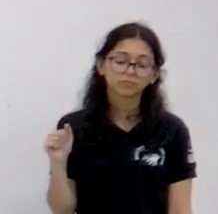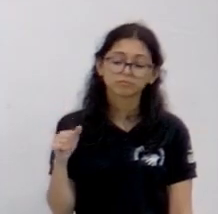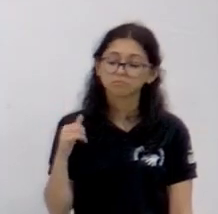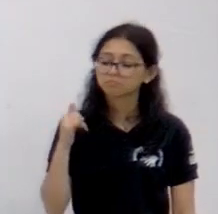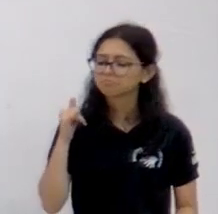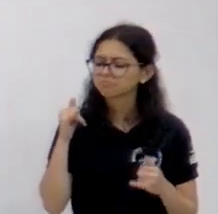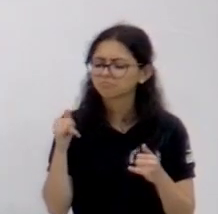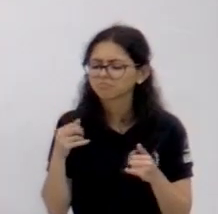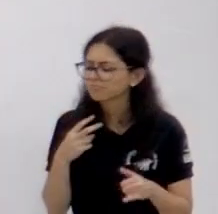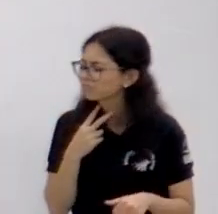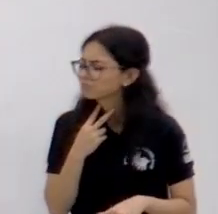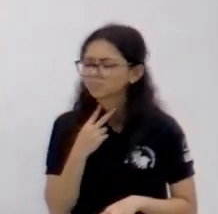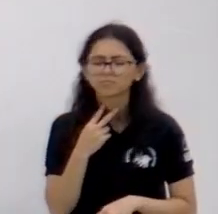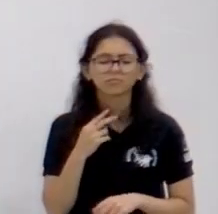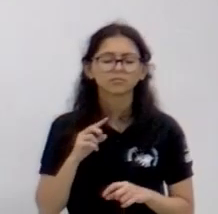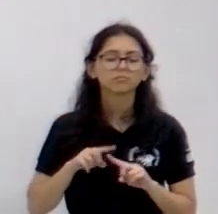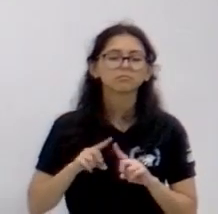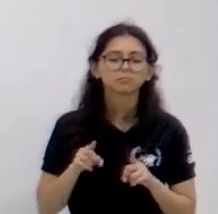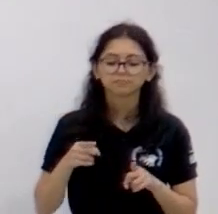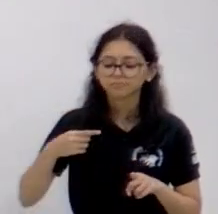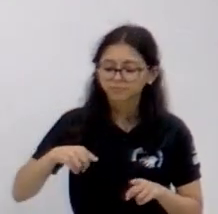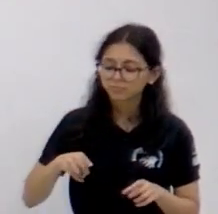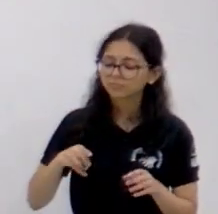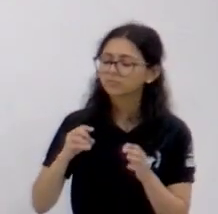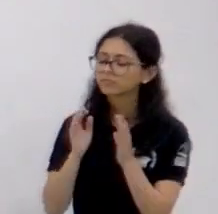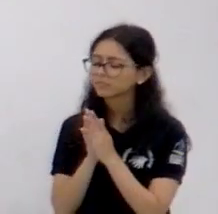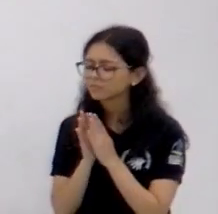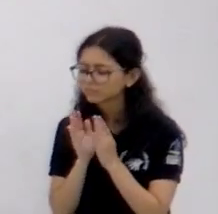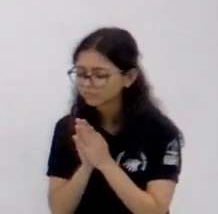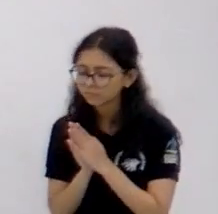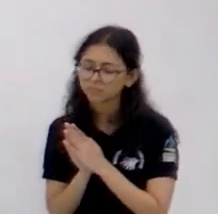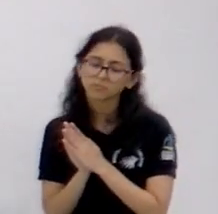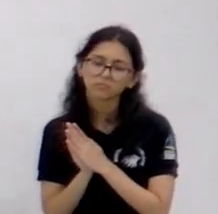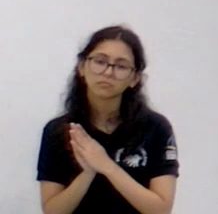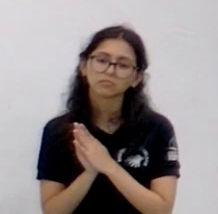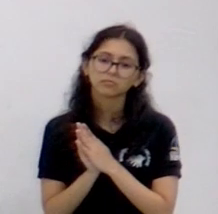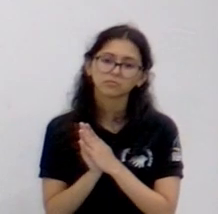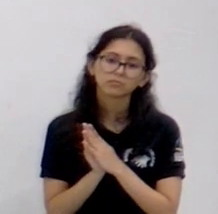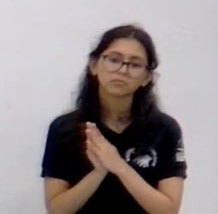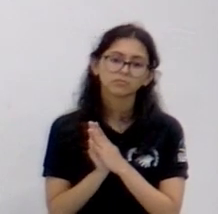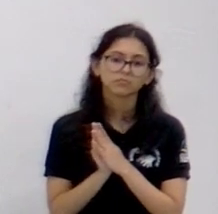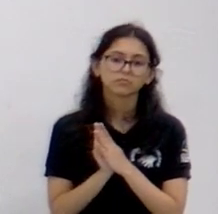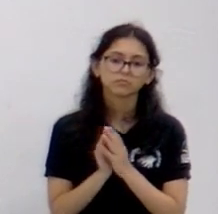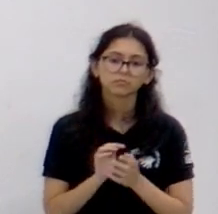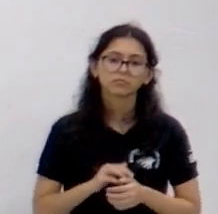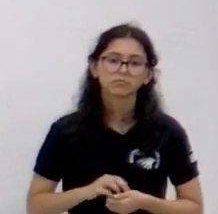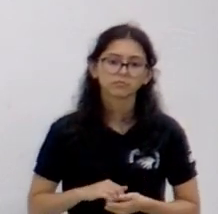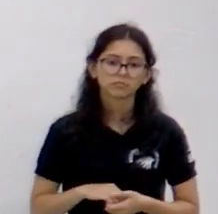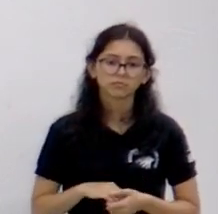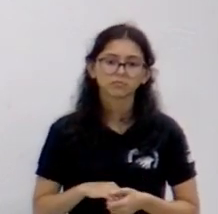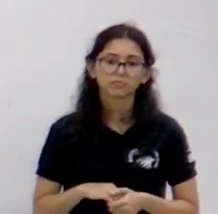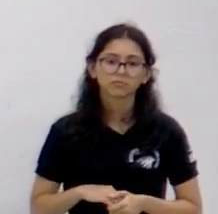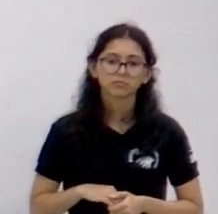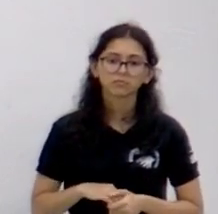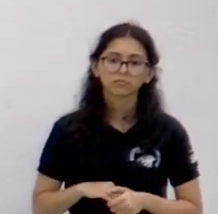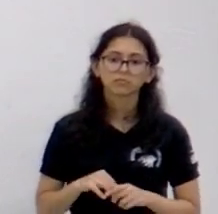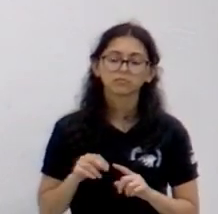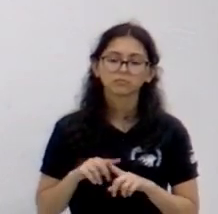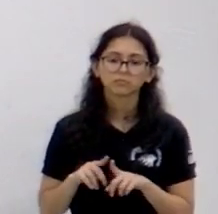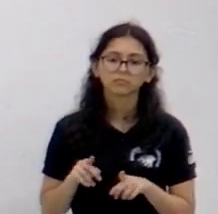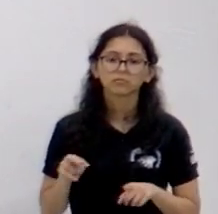orar. E aí encontra um outro valente, guerreiro, bravo,